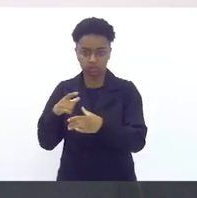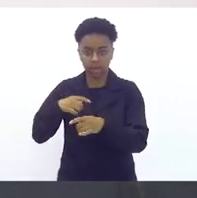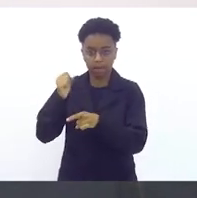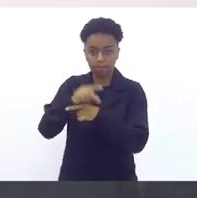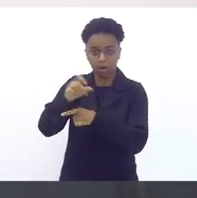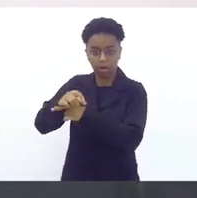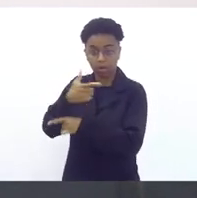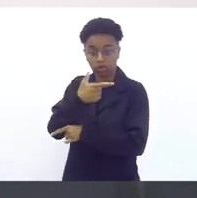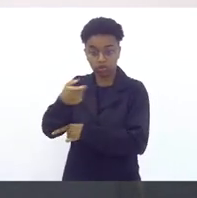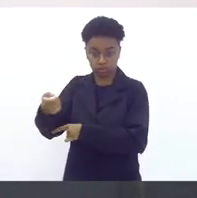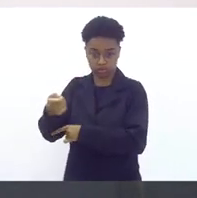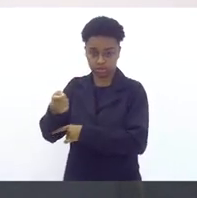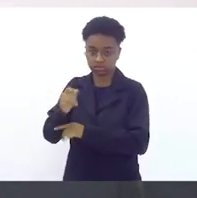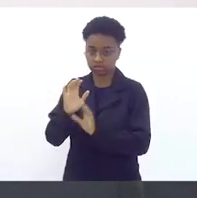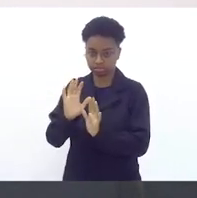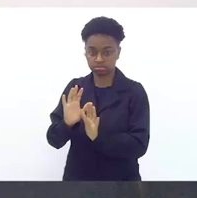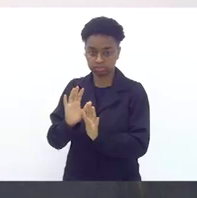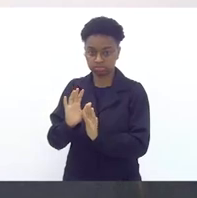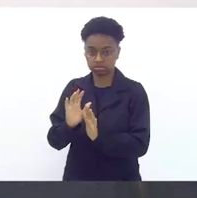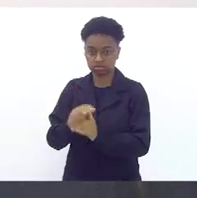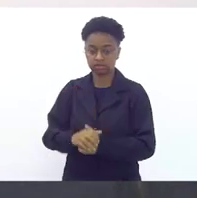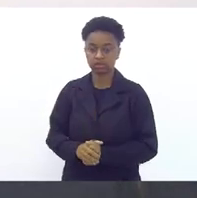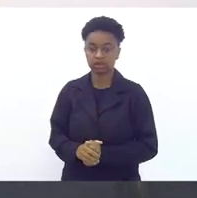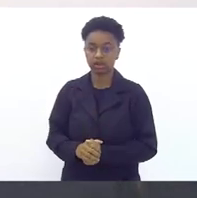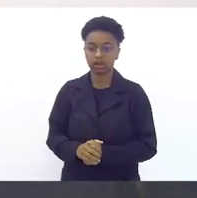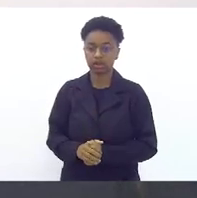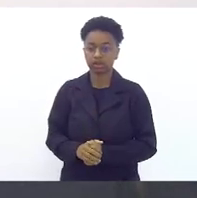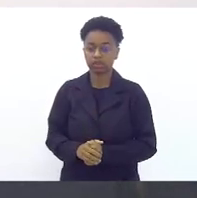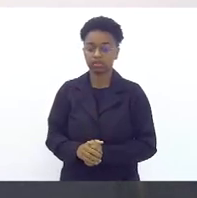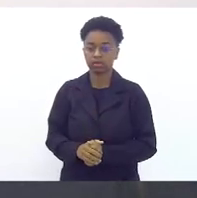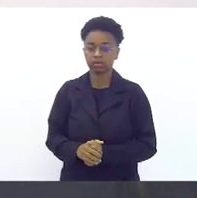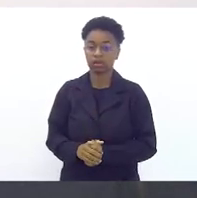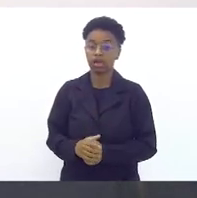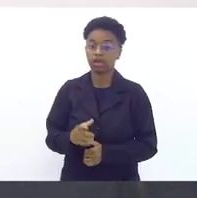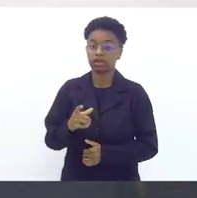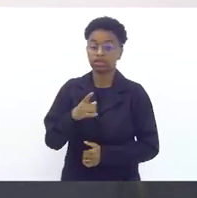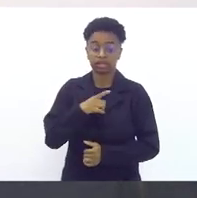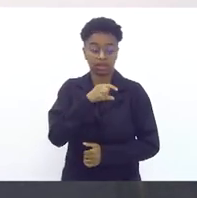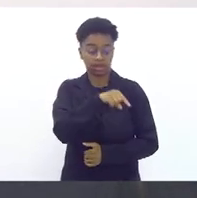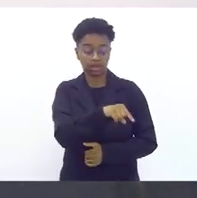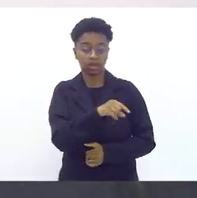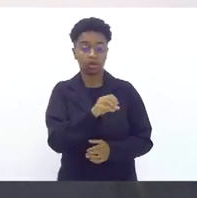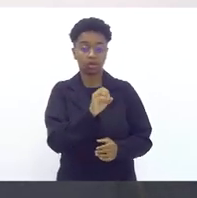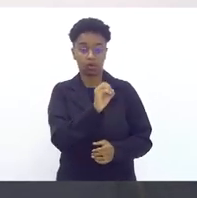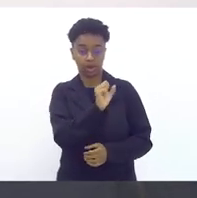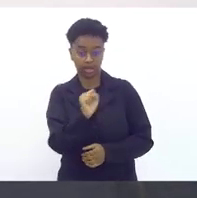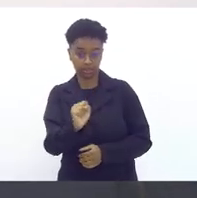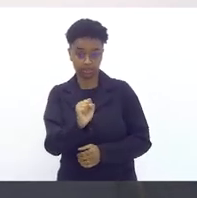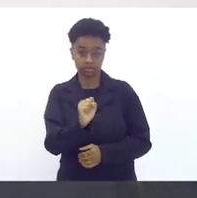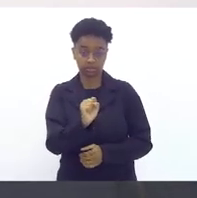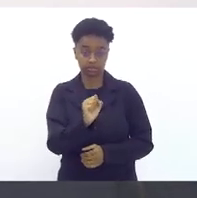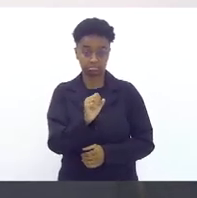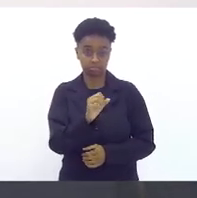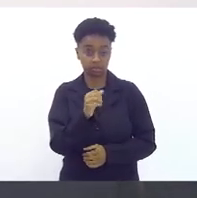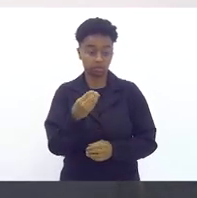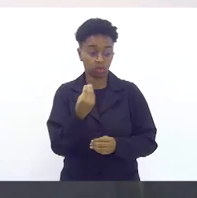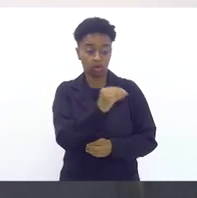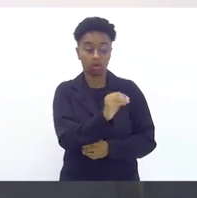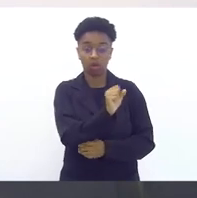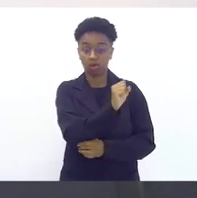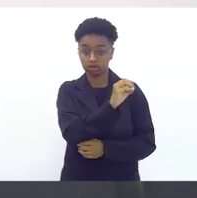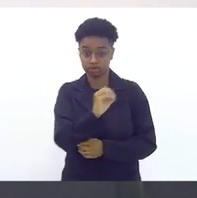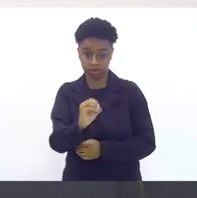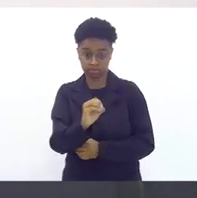200. Preencho 200 e só boto na OS ou na fundação 800. Eu não